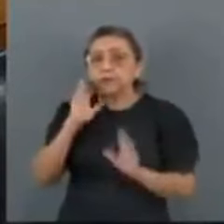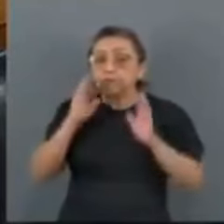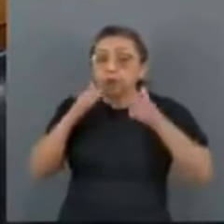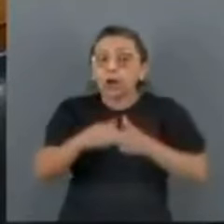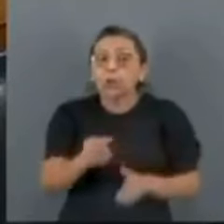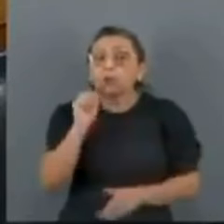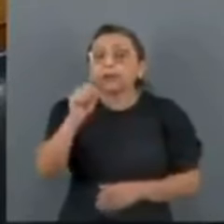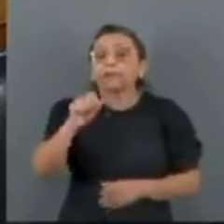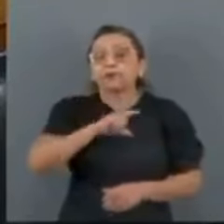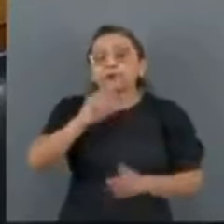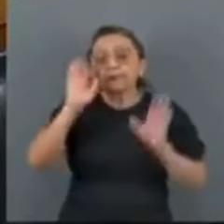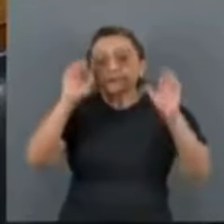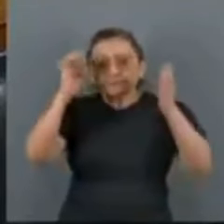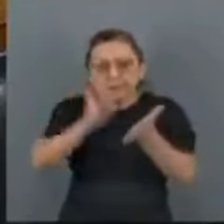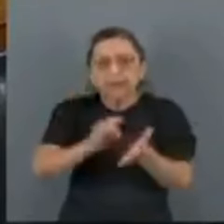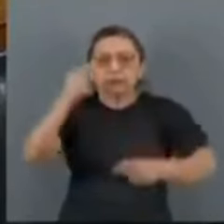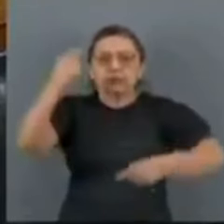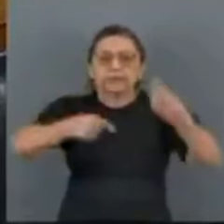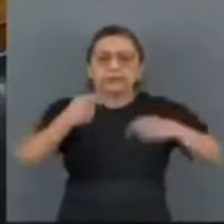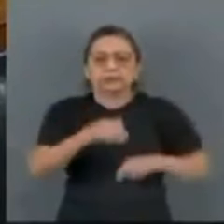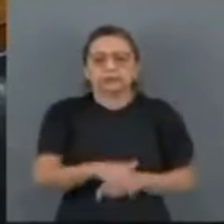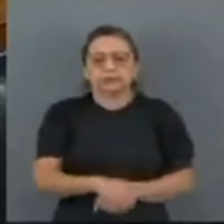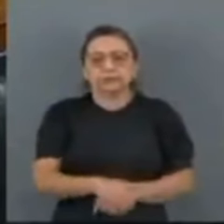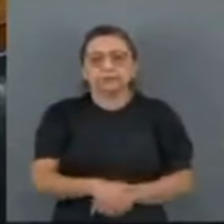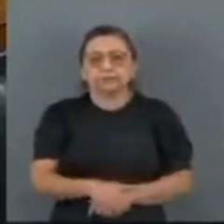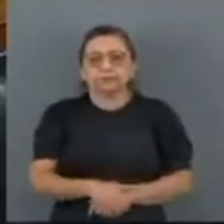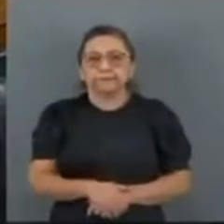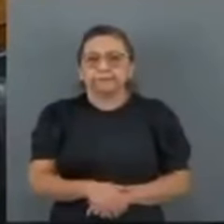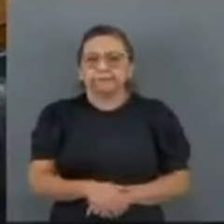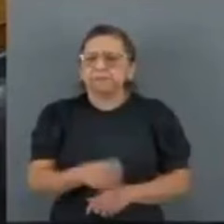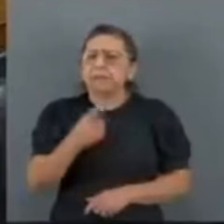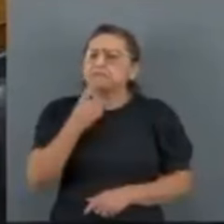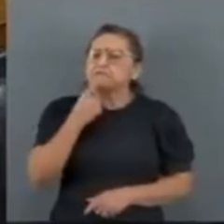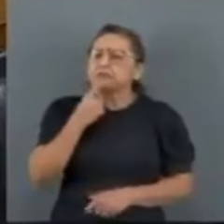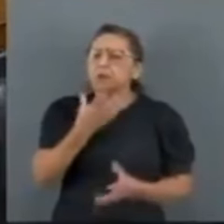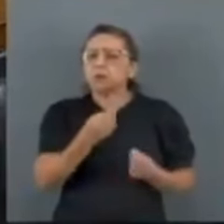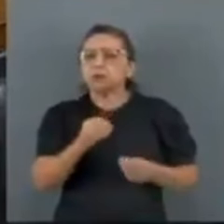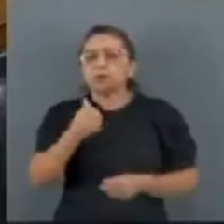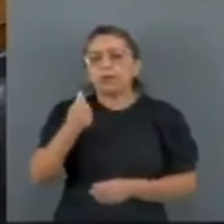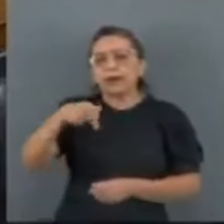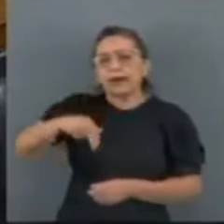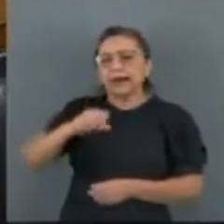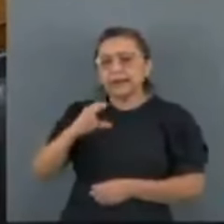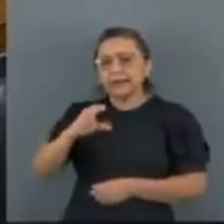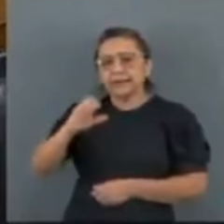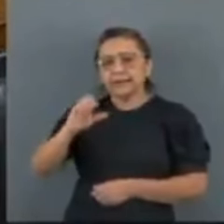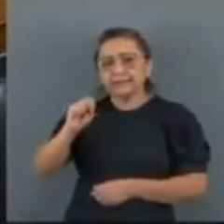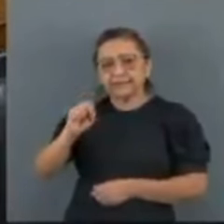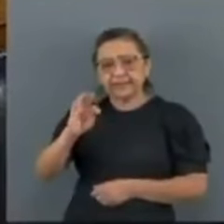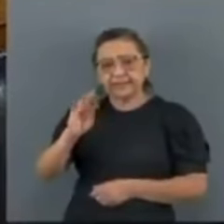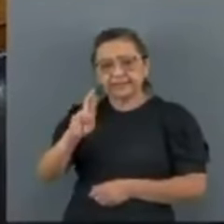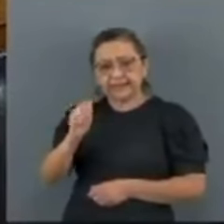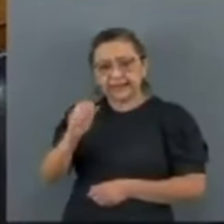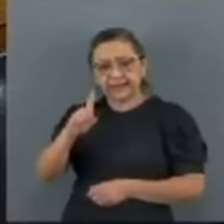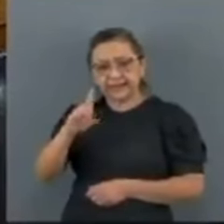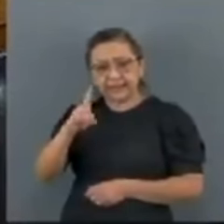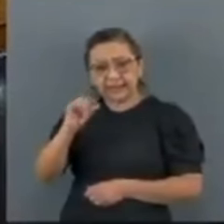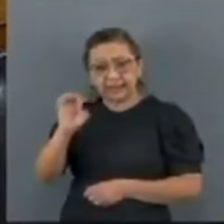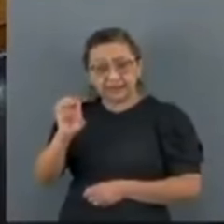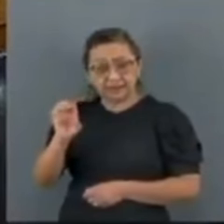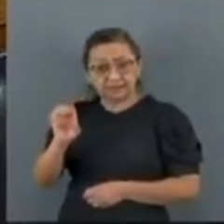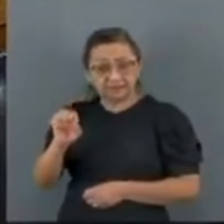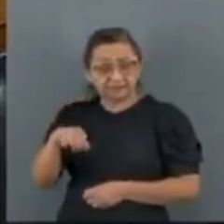que foi debatido aqui. Falam tanto em ancestralidade. Mas eu vou dizer uma